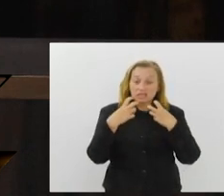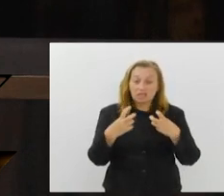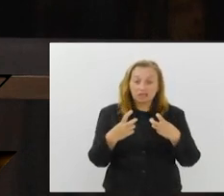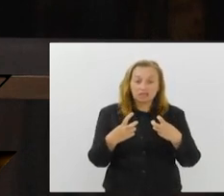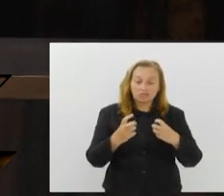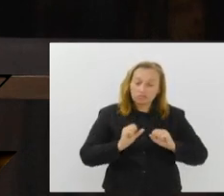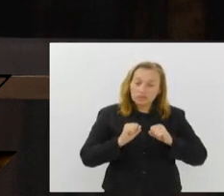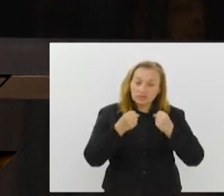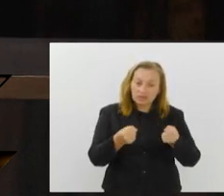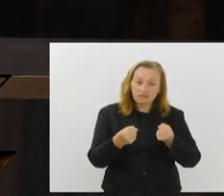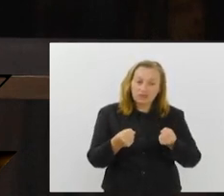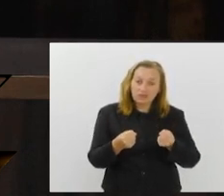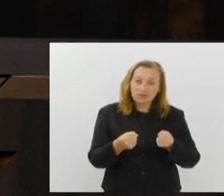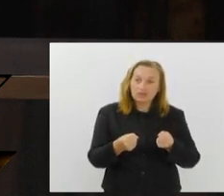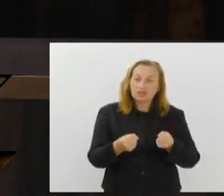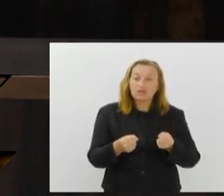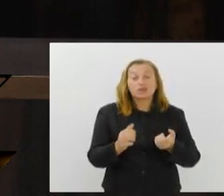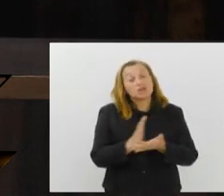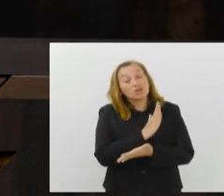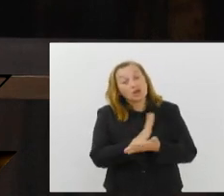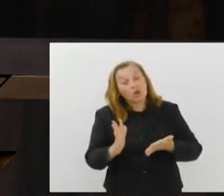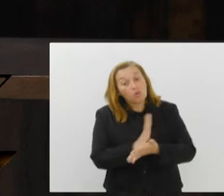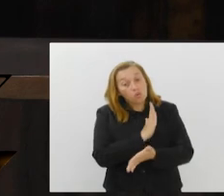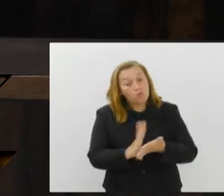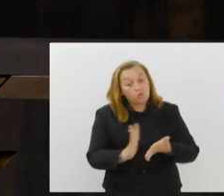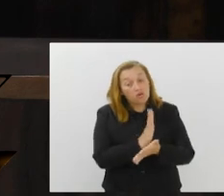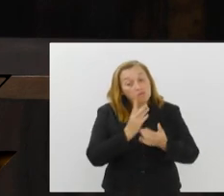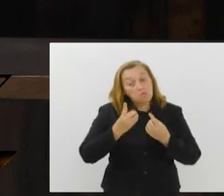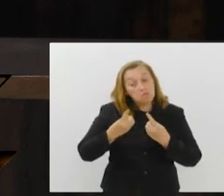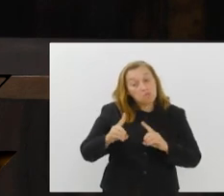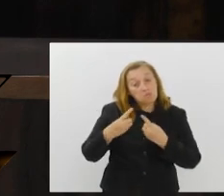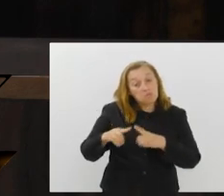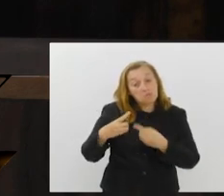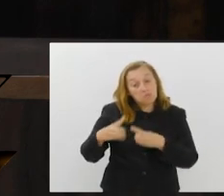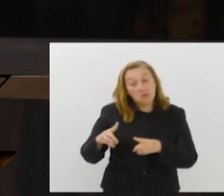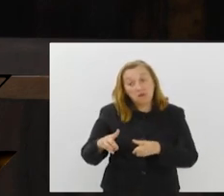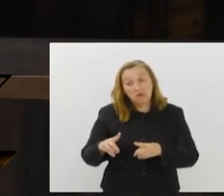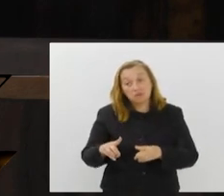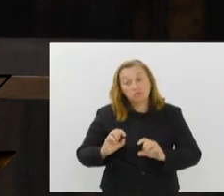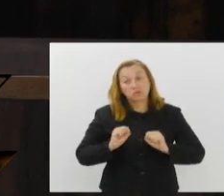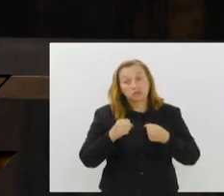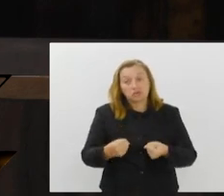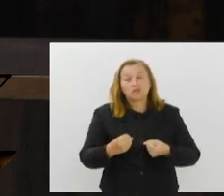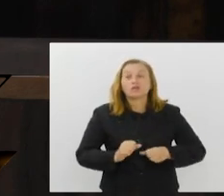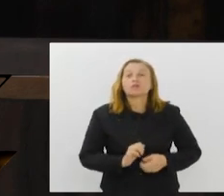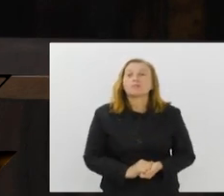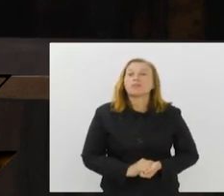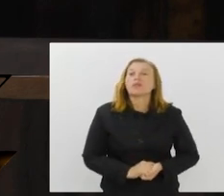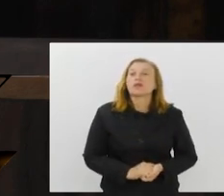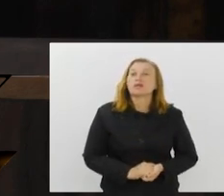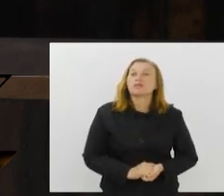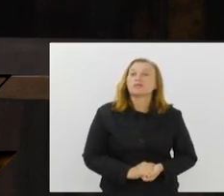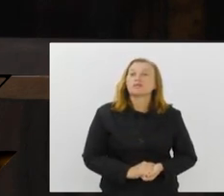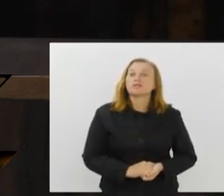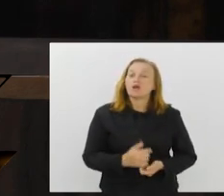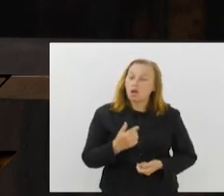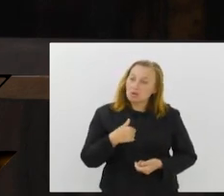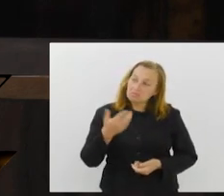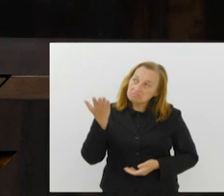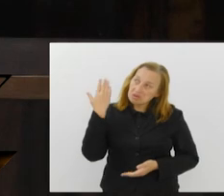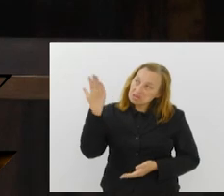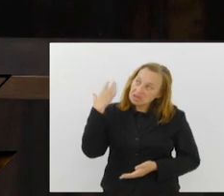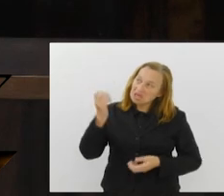em condições difíceis que foram perseguidos por terem eh defendido eu fui lá atrás